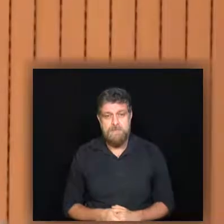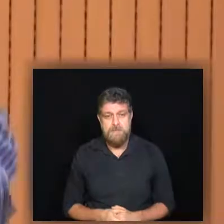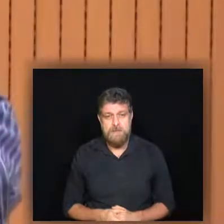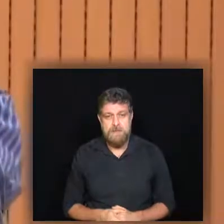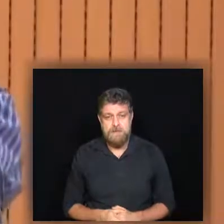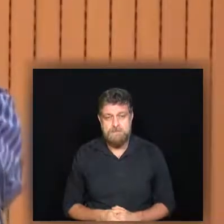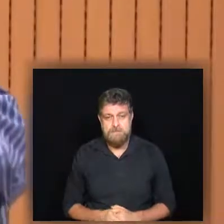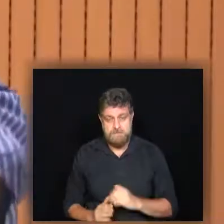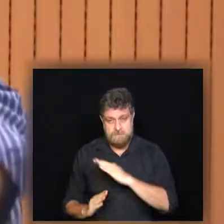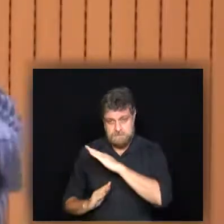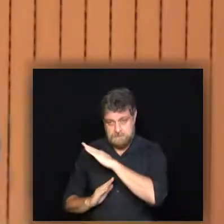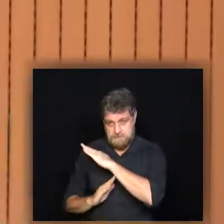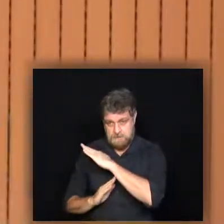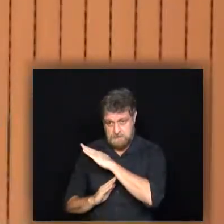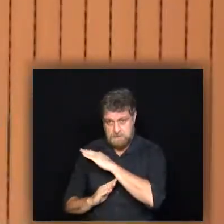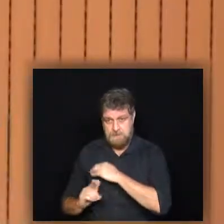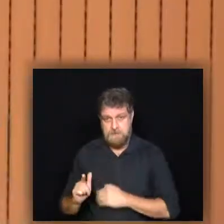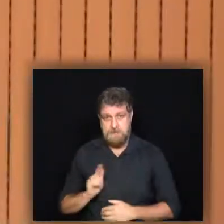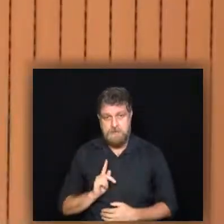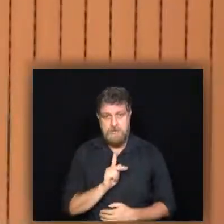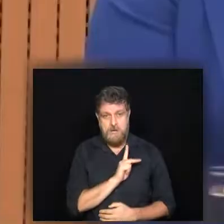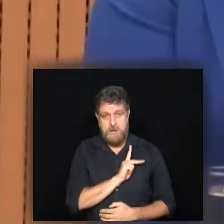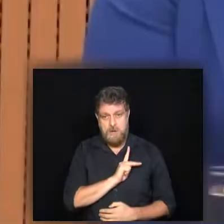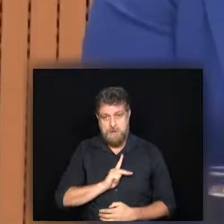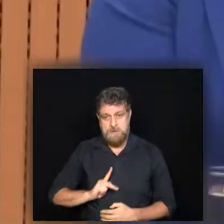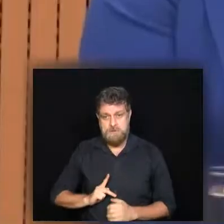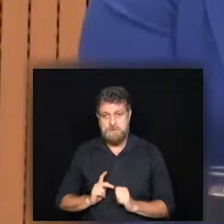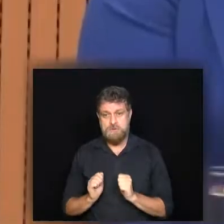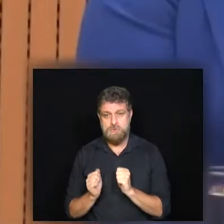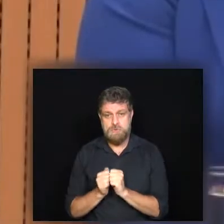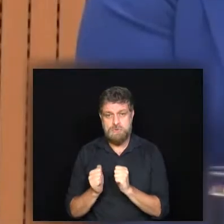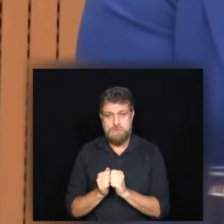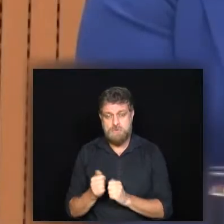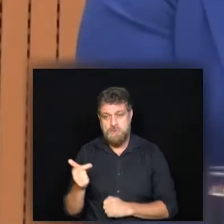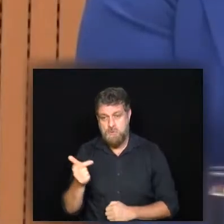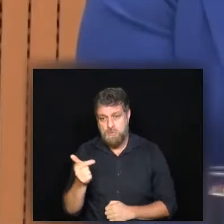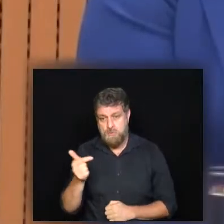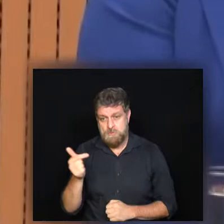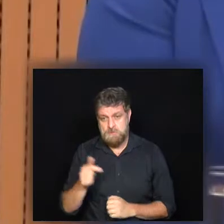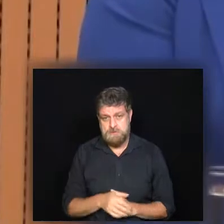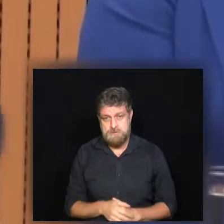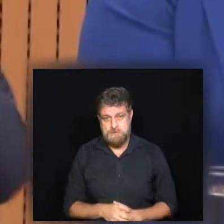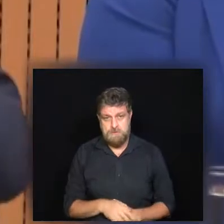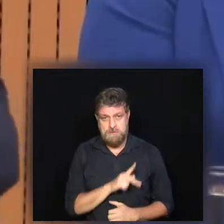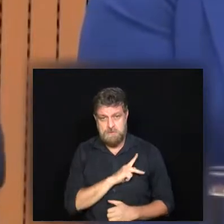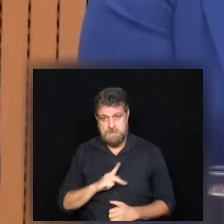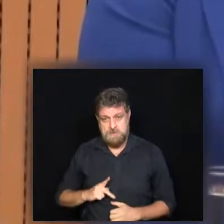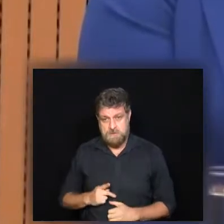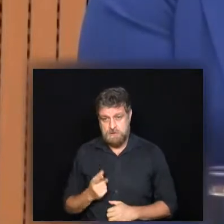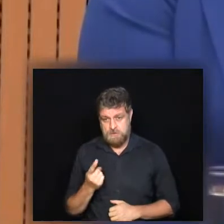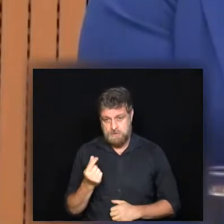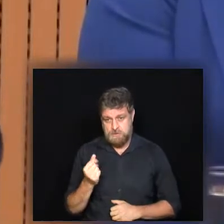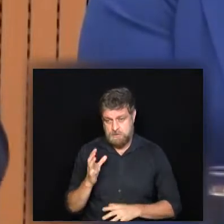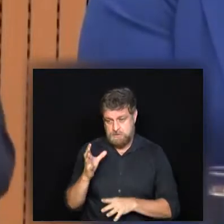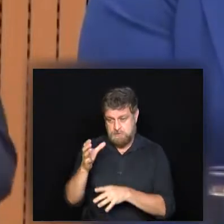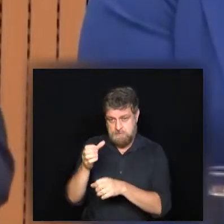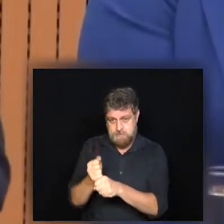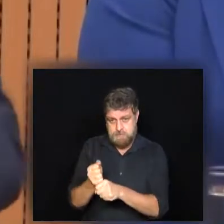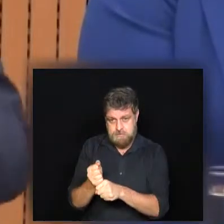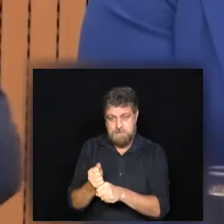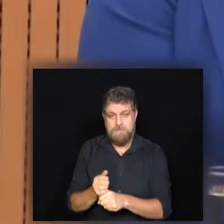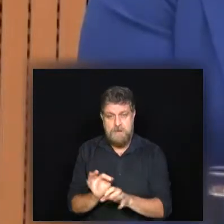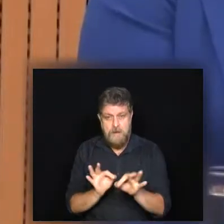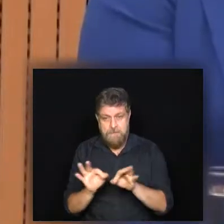Na Câmara de Campinas, o presidente e o vice-presidente da Comissão de Finanças, Orçamento e Planejamento